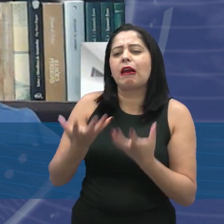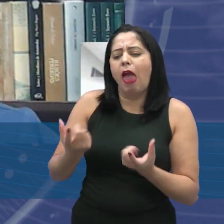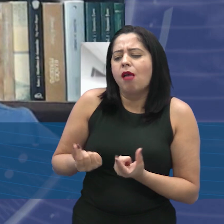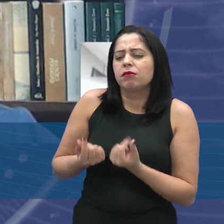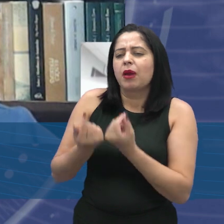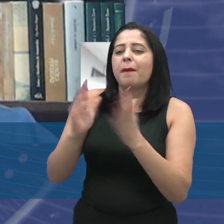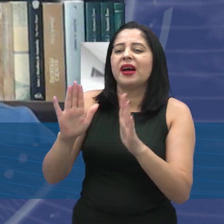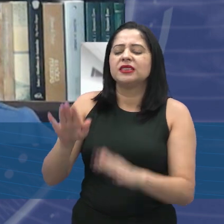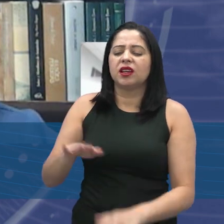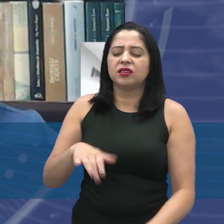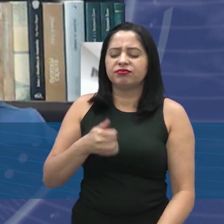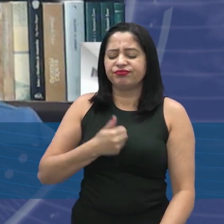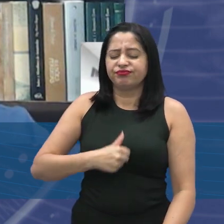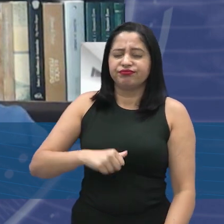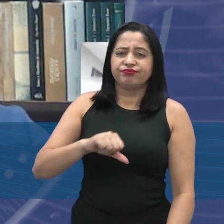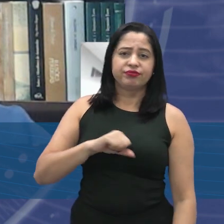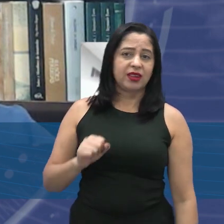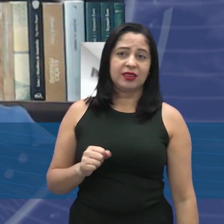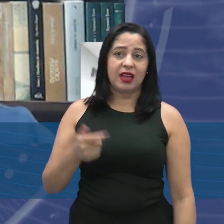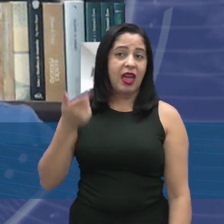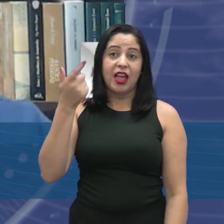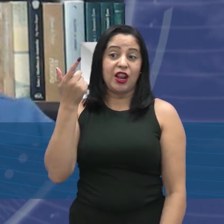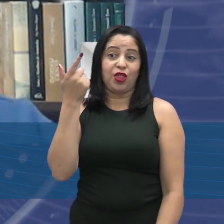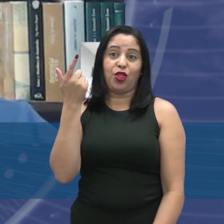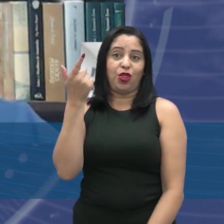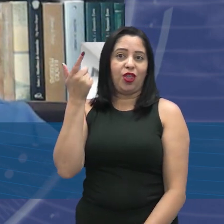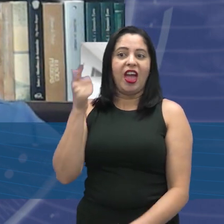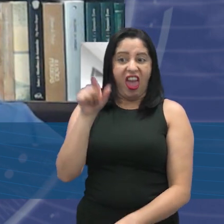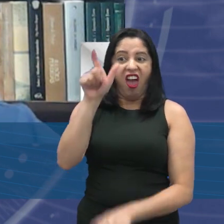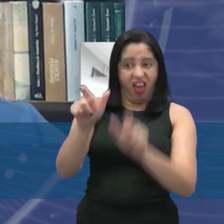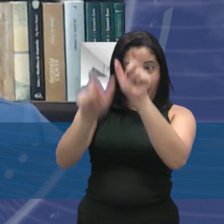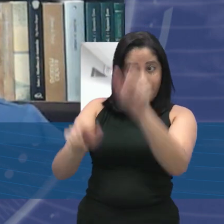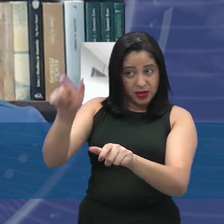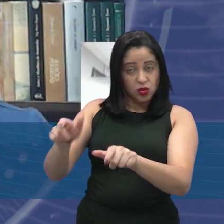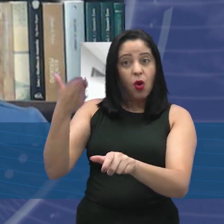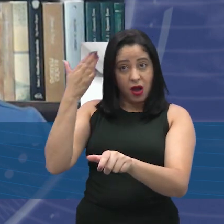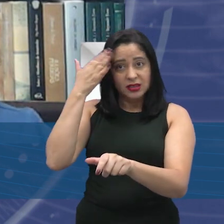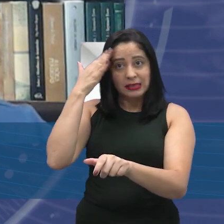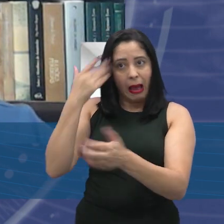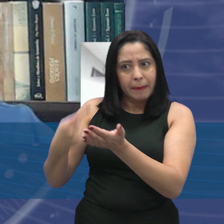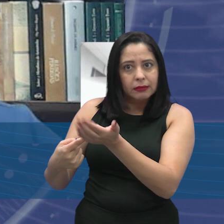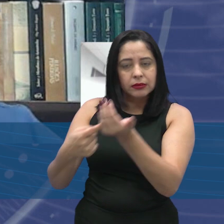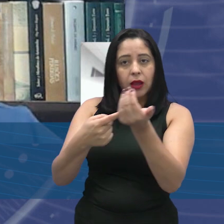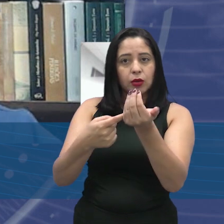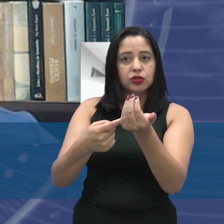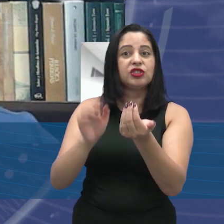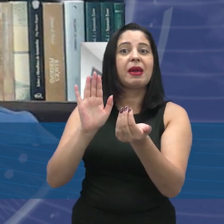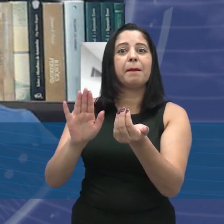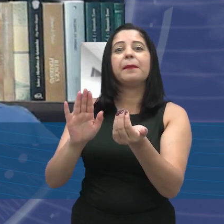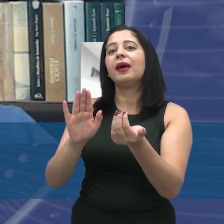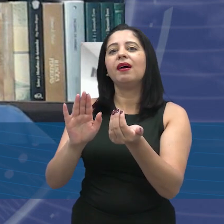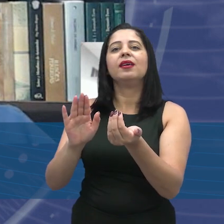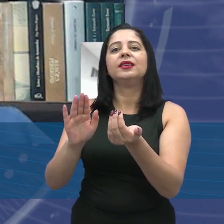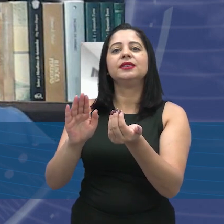está conectado, ele não sabe como a comunicação funciona, mas ele está conectado, e ele está percebendo que muita gente, por